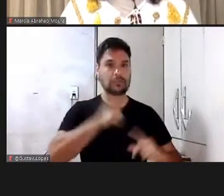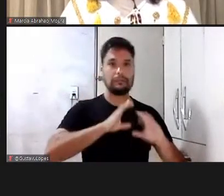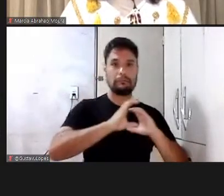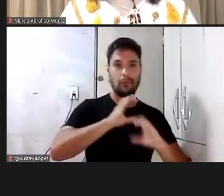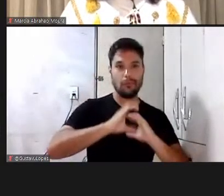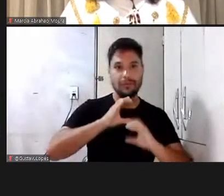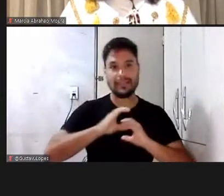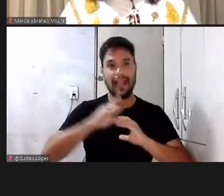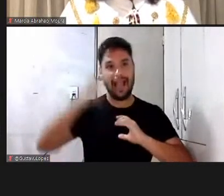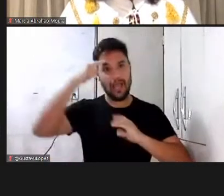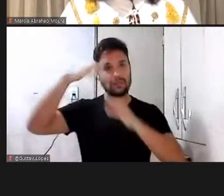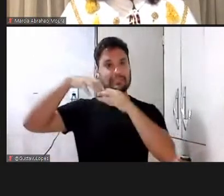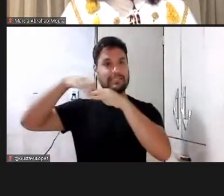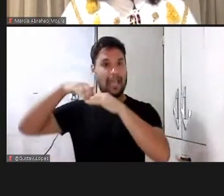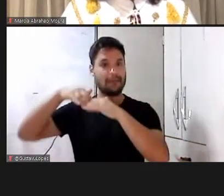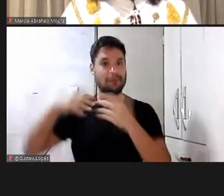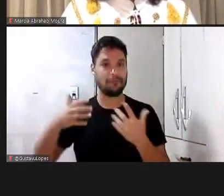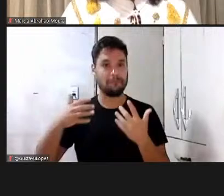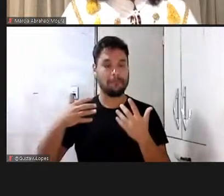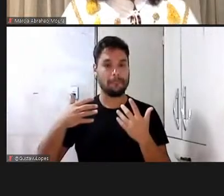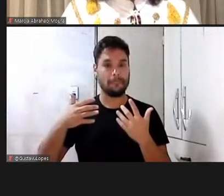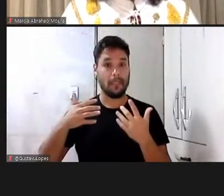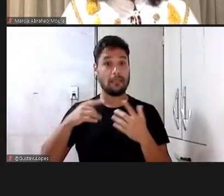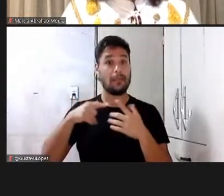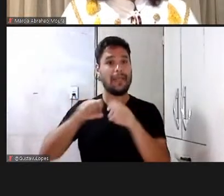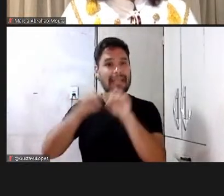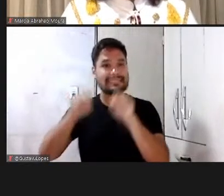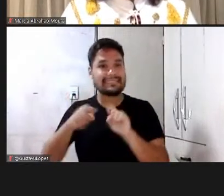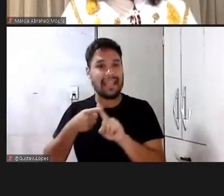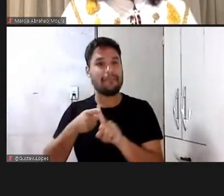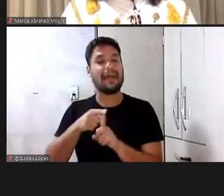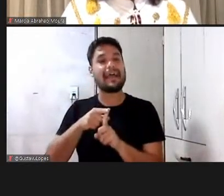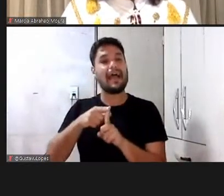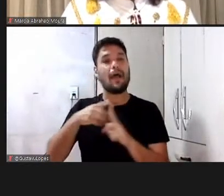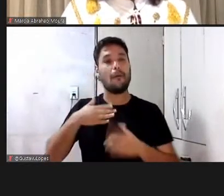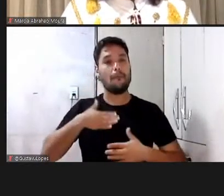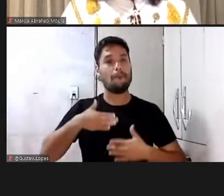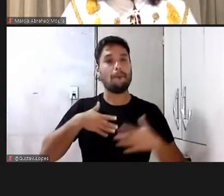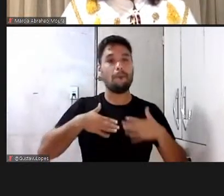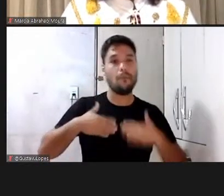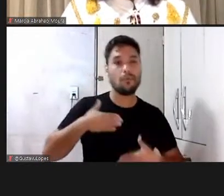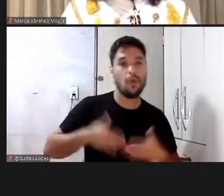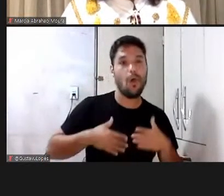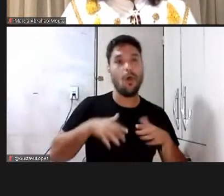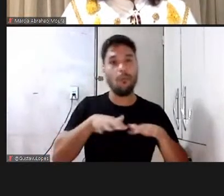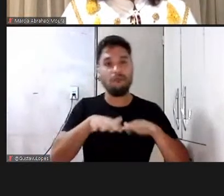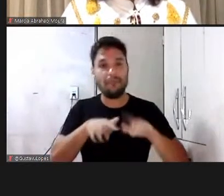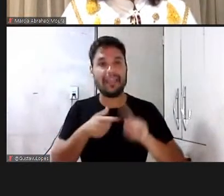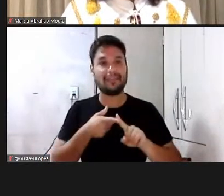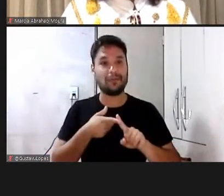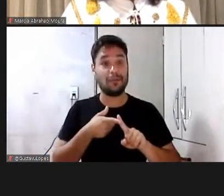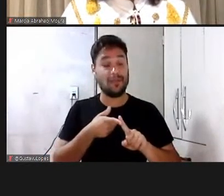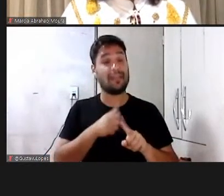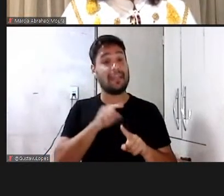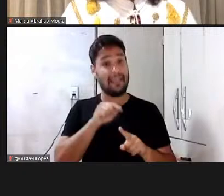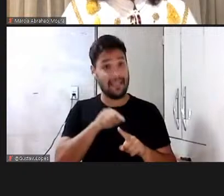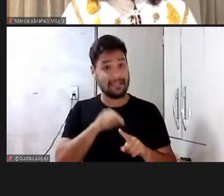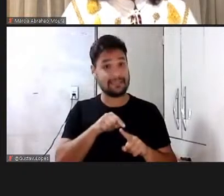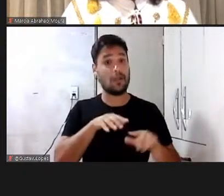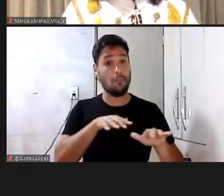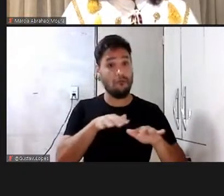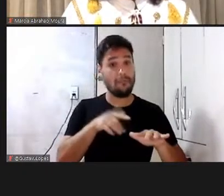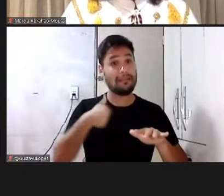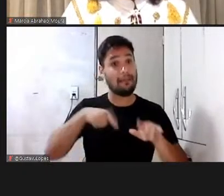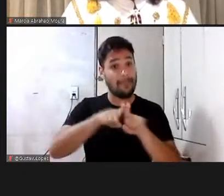mente-cérebro, a saber, os sistemas sensório-motor e conceitual-intencional, este último, o sistema de